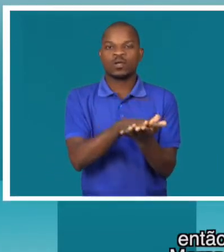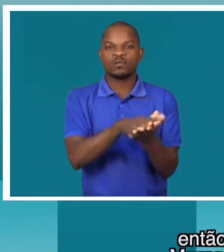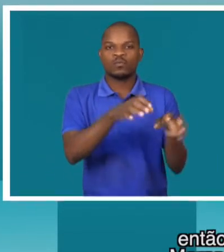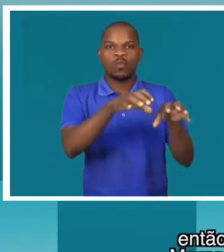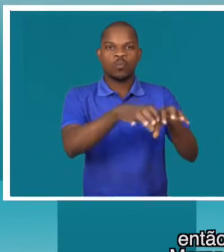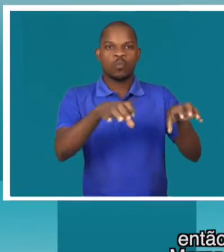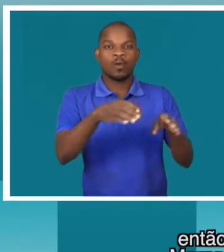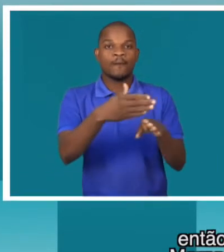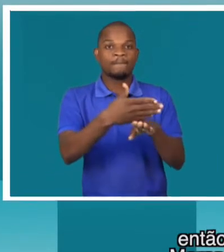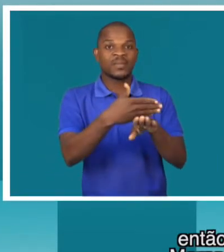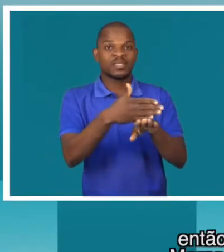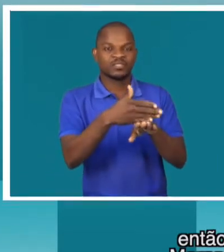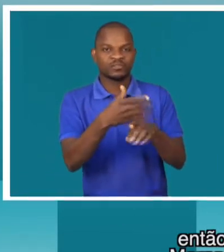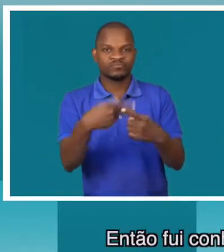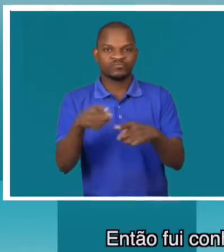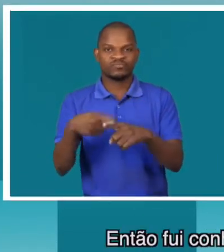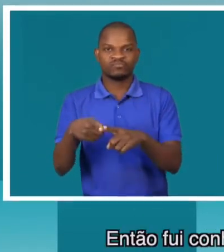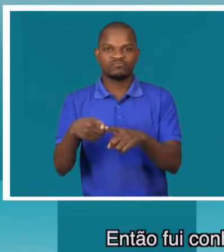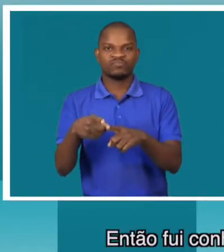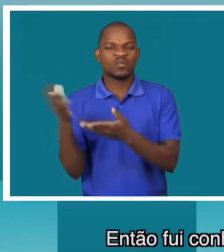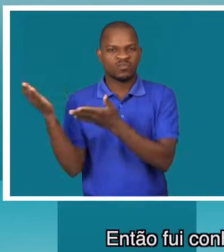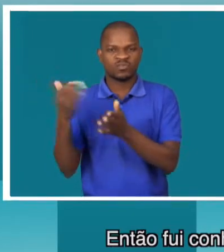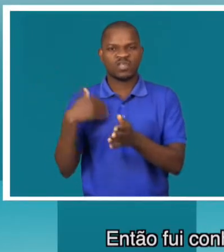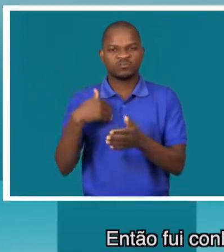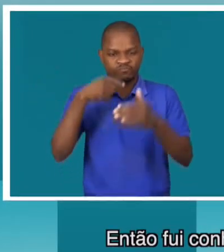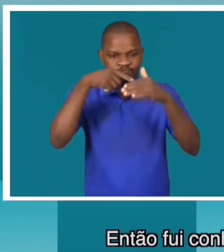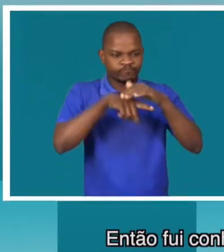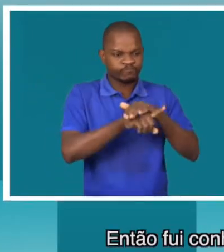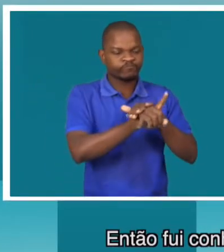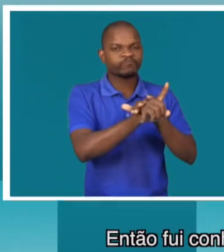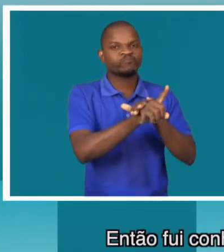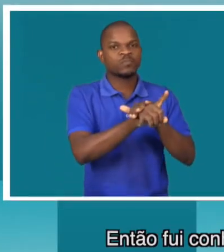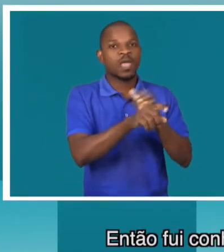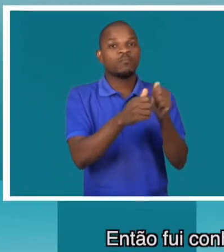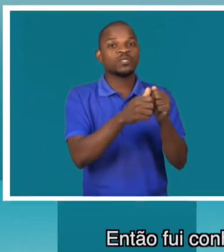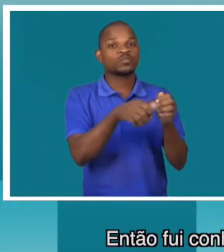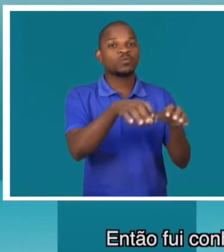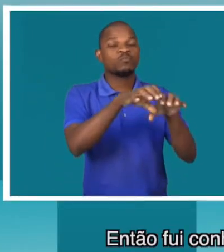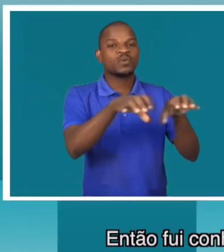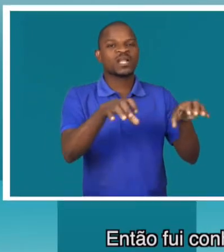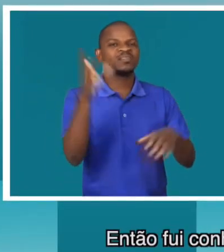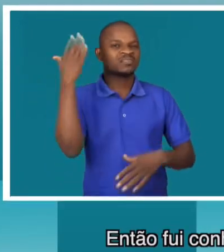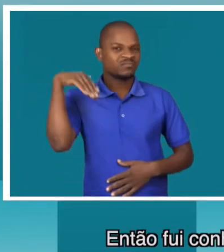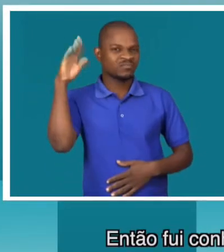de peixe me convidou. Eu fui conhecer o mercado de peixe, o antigo mercado.